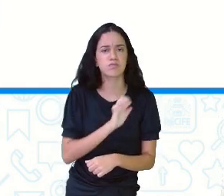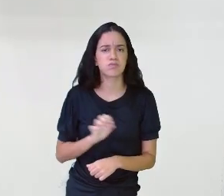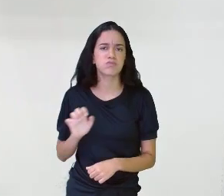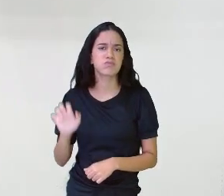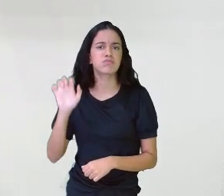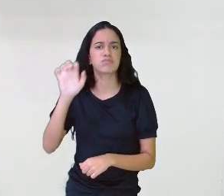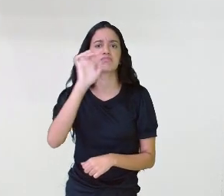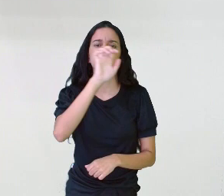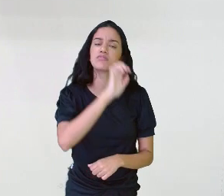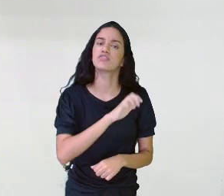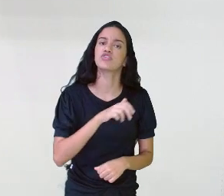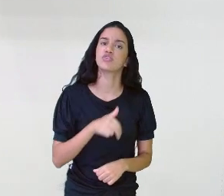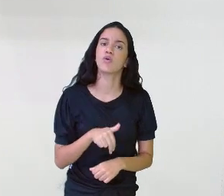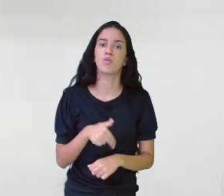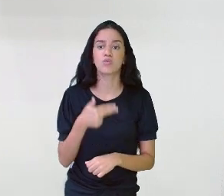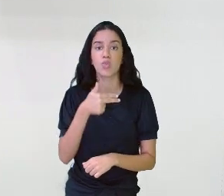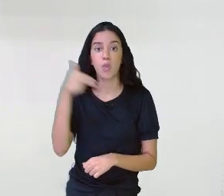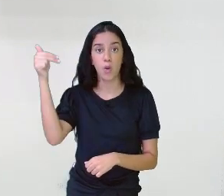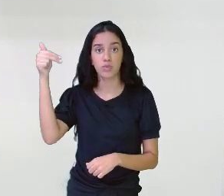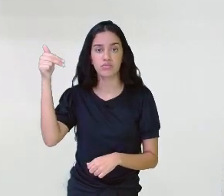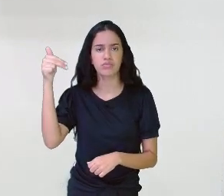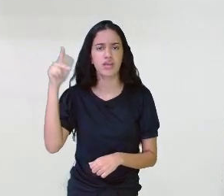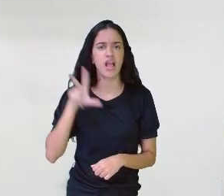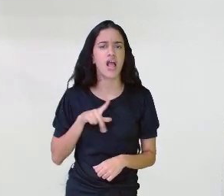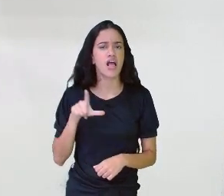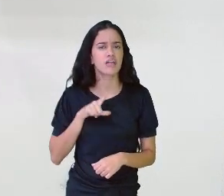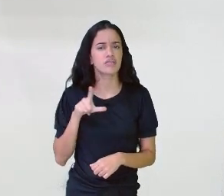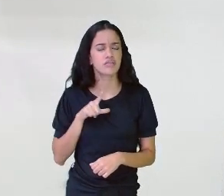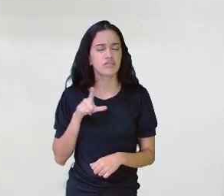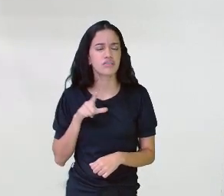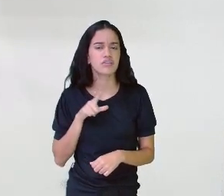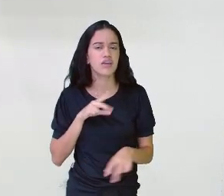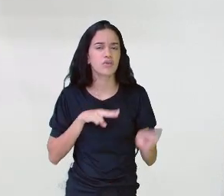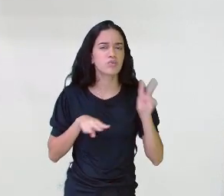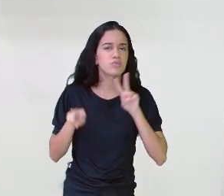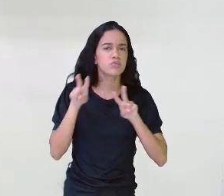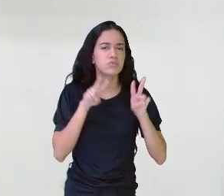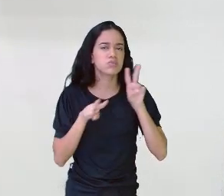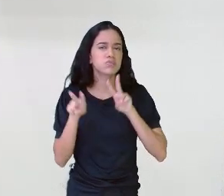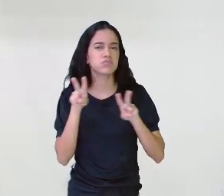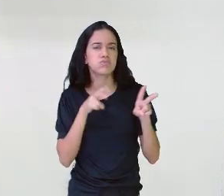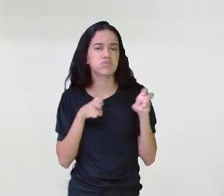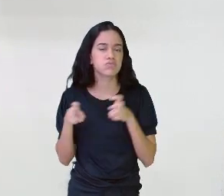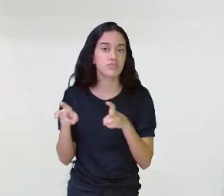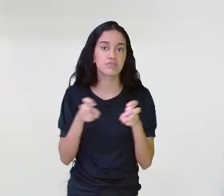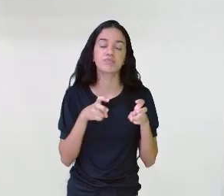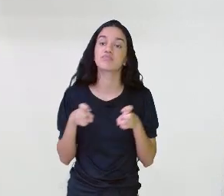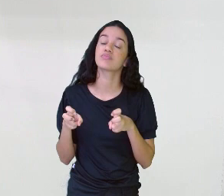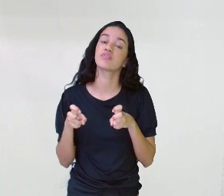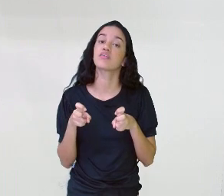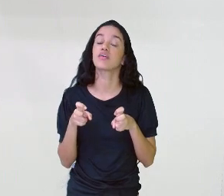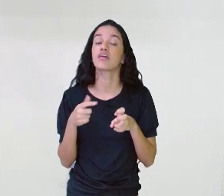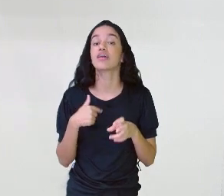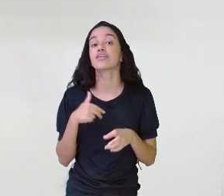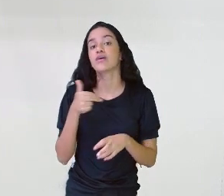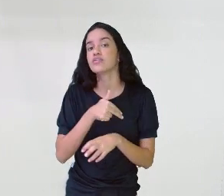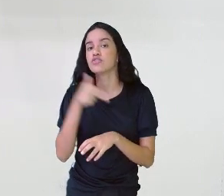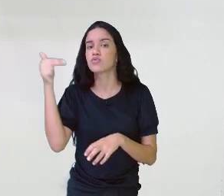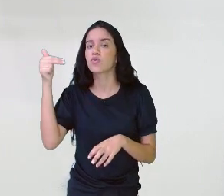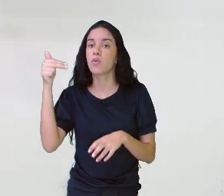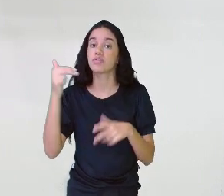a região norte. E a gente tem algumas observações. A região norte é, em termos de extensão,